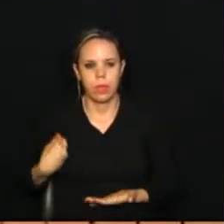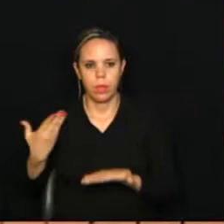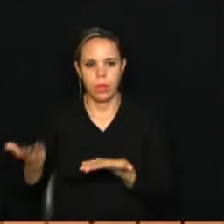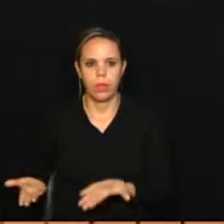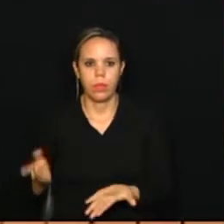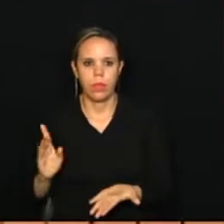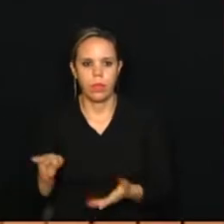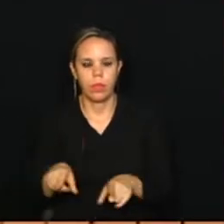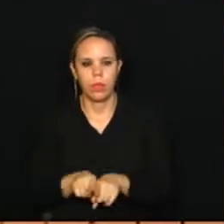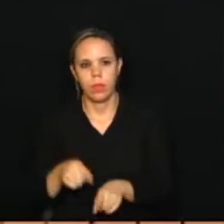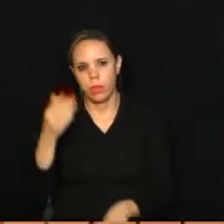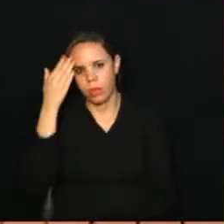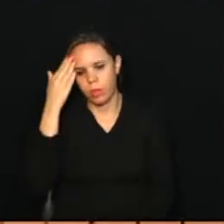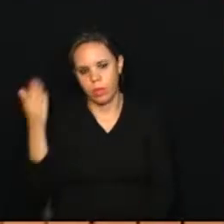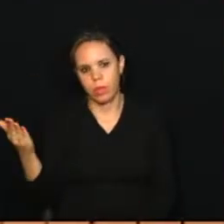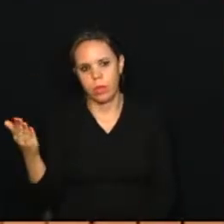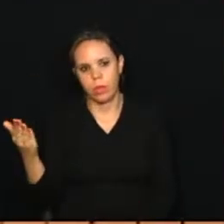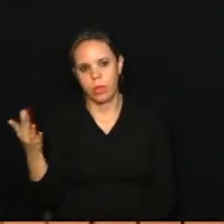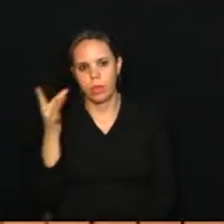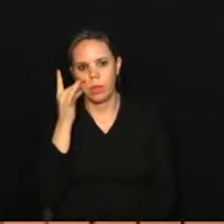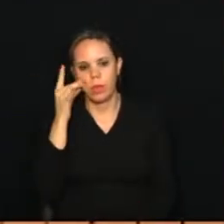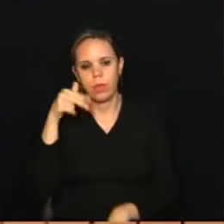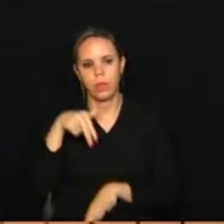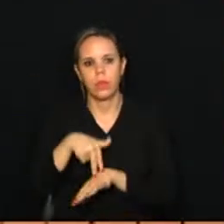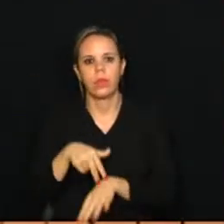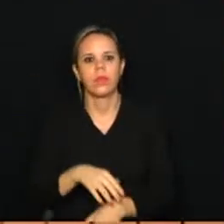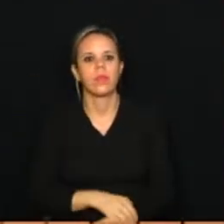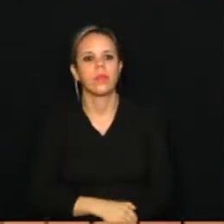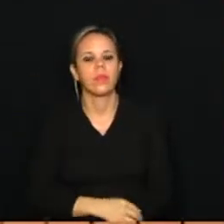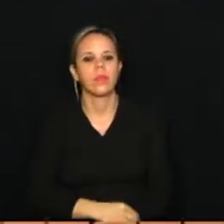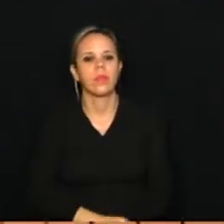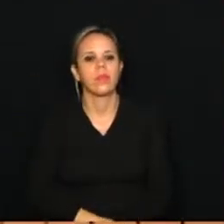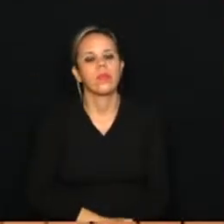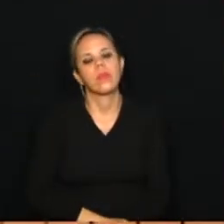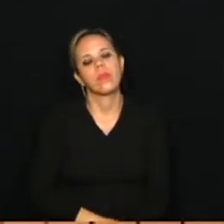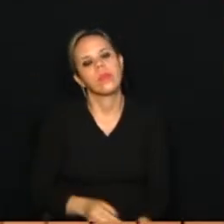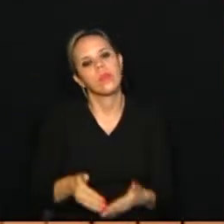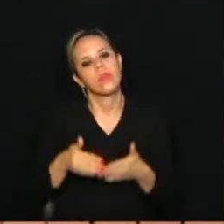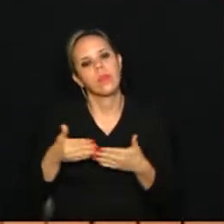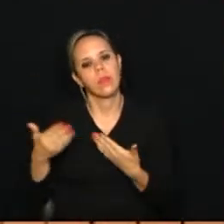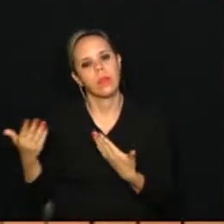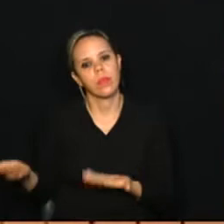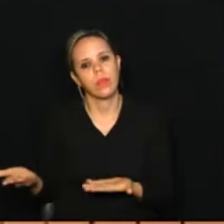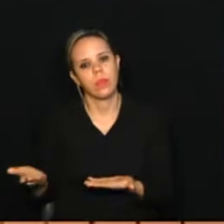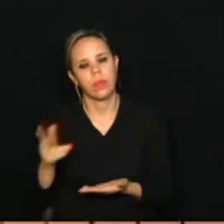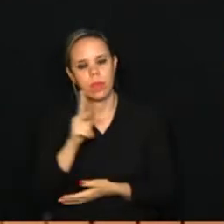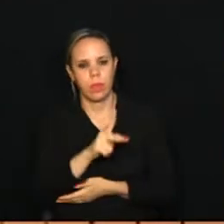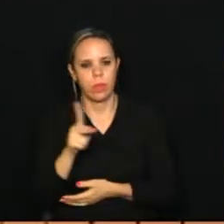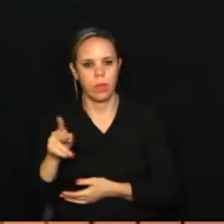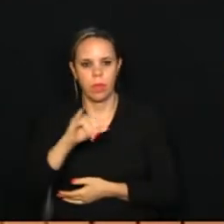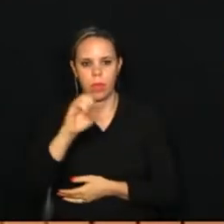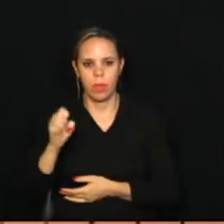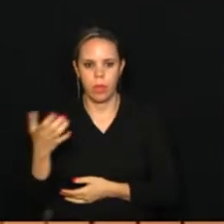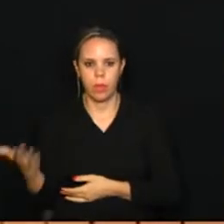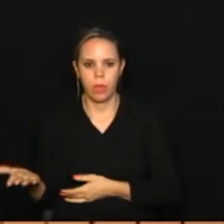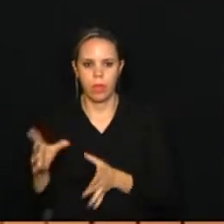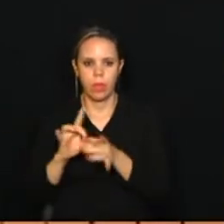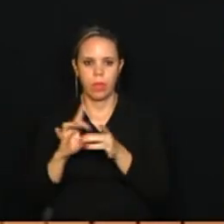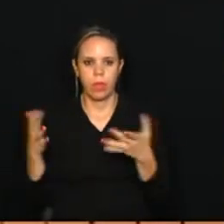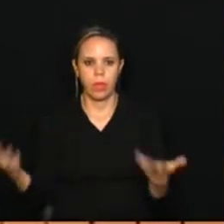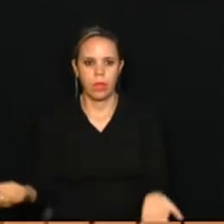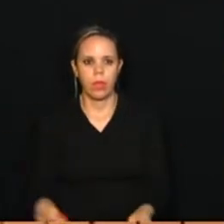também. Muito obrigada, doutor Rodrigo, pela presença. Por favor, professor José Tadeu, fique à vontade.